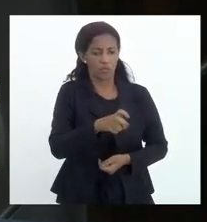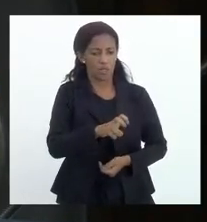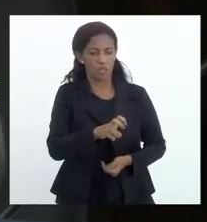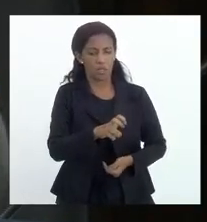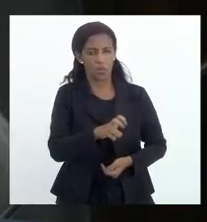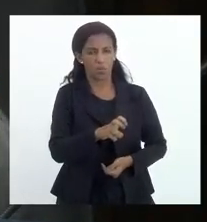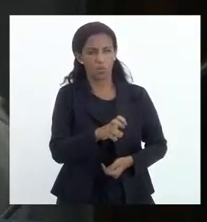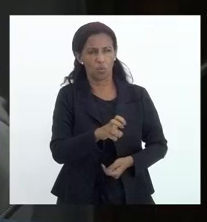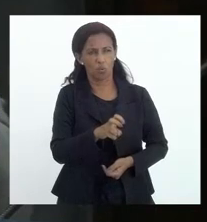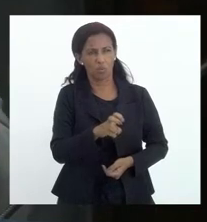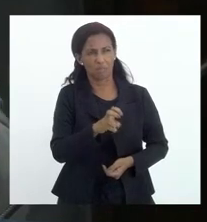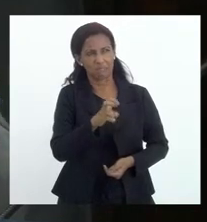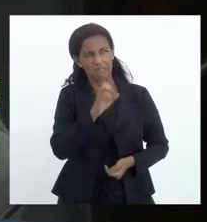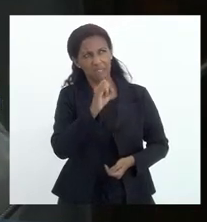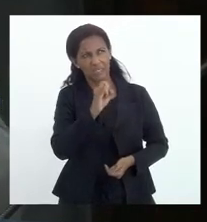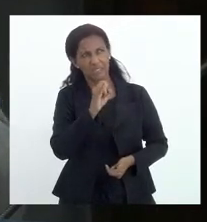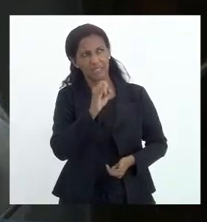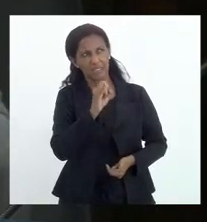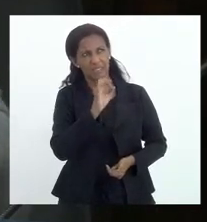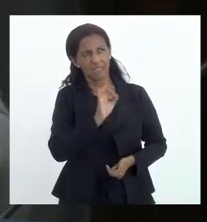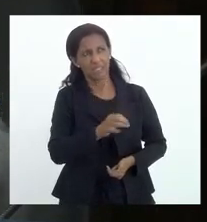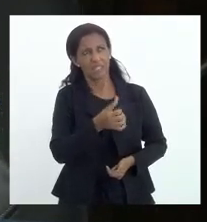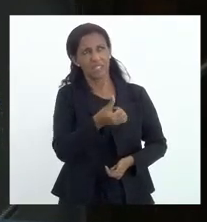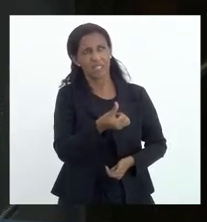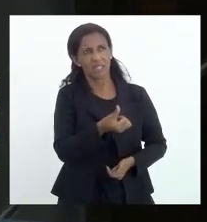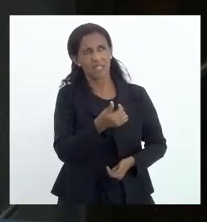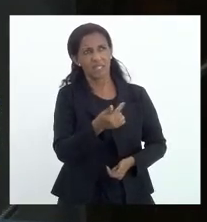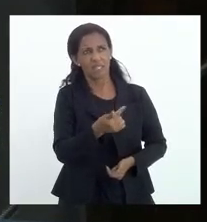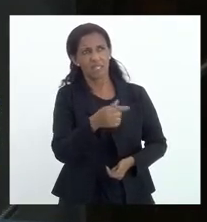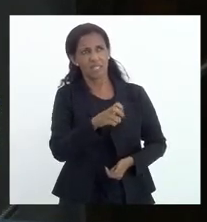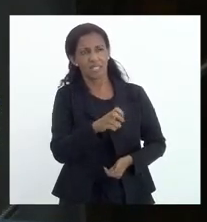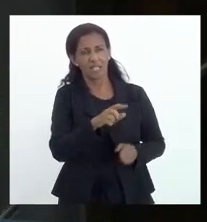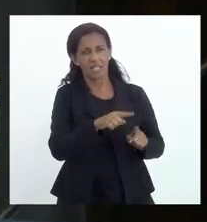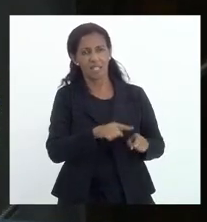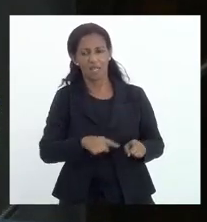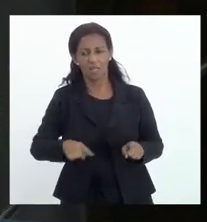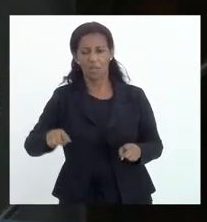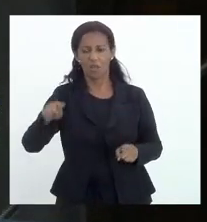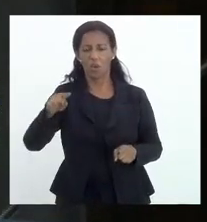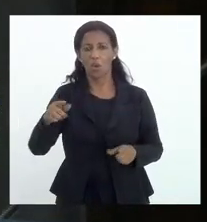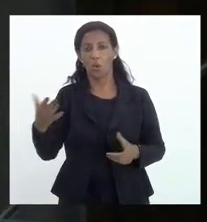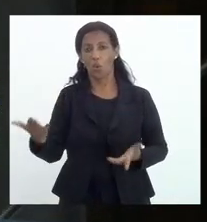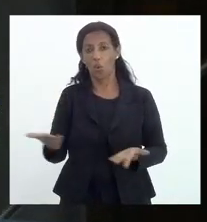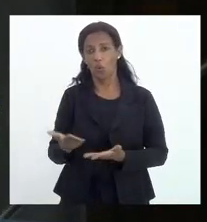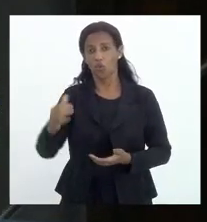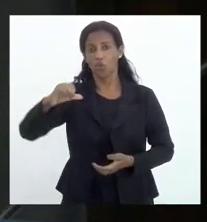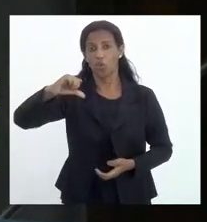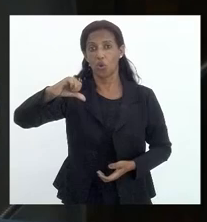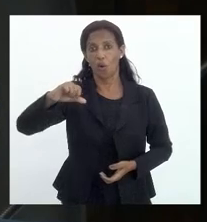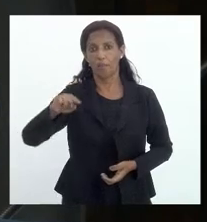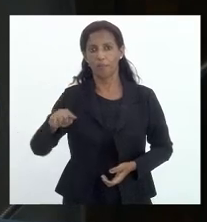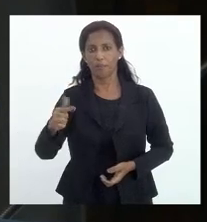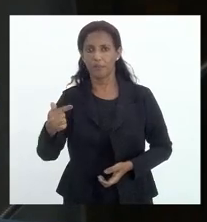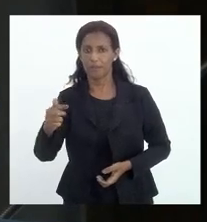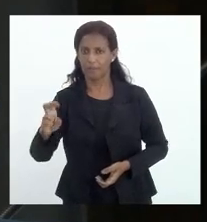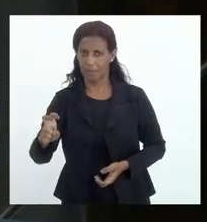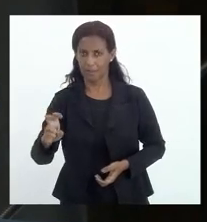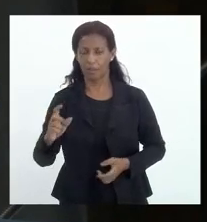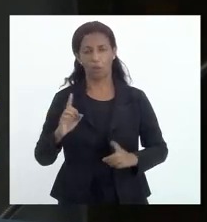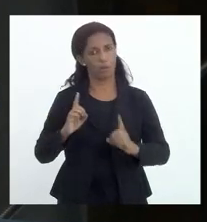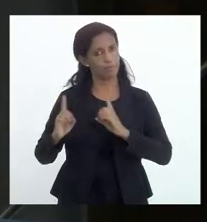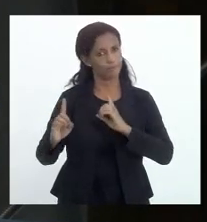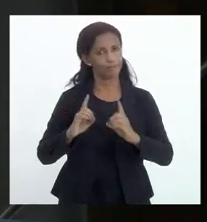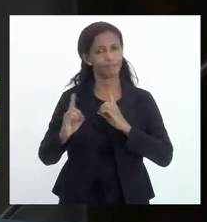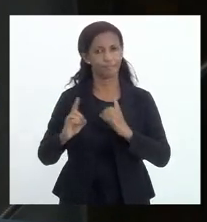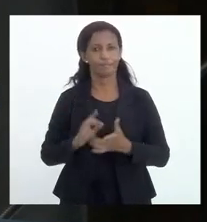6,25, se não me falha a memória, 6,75, para hoje os 9,75. Então, essa é uma discussão